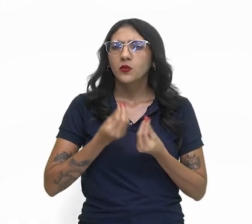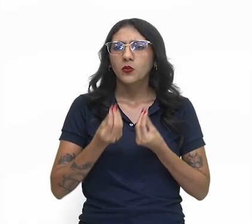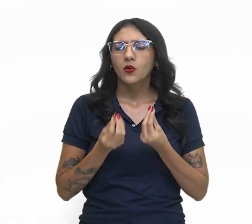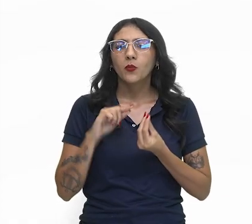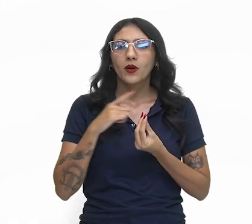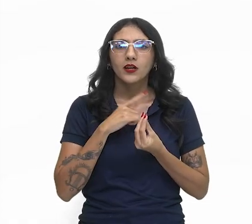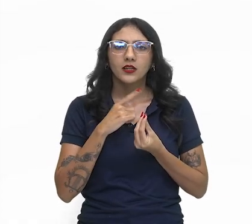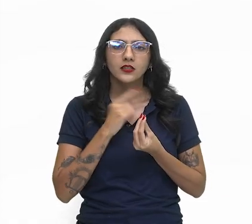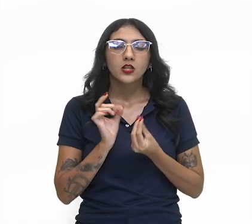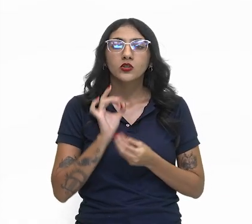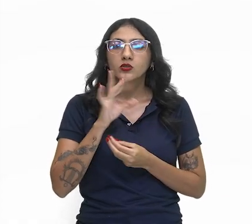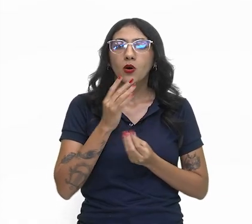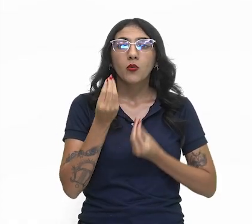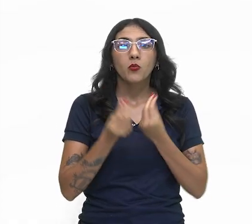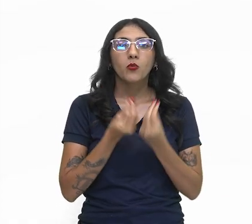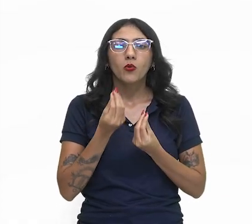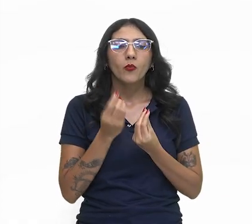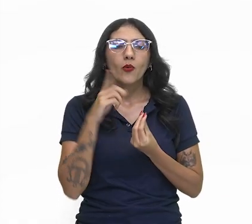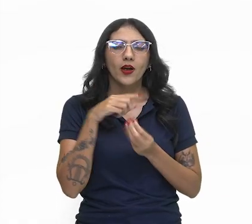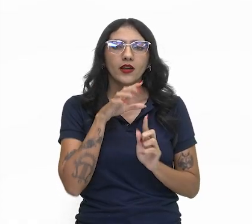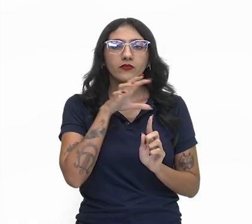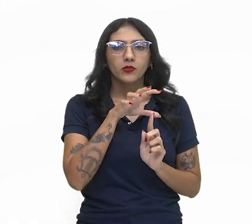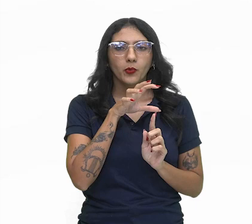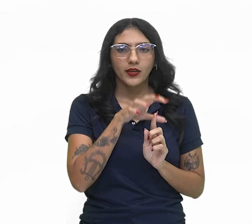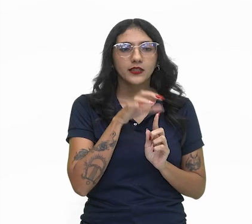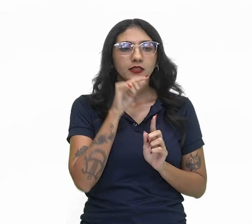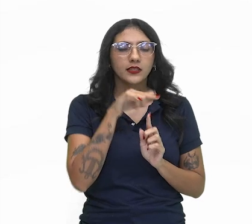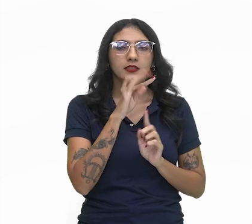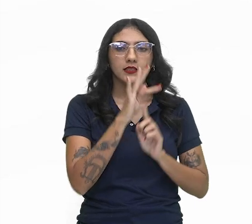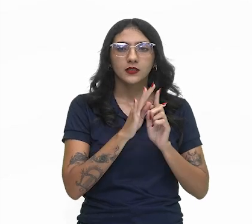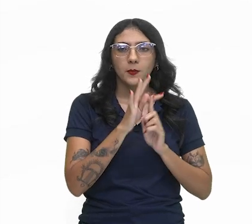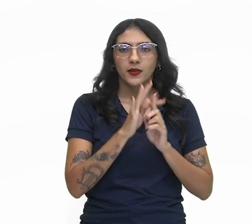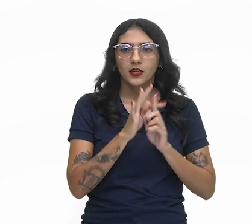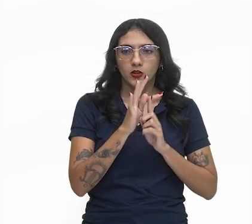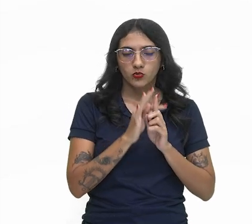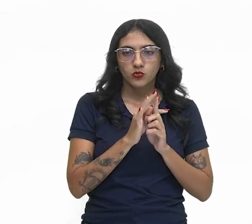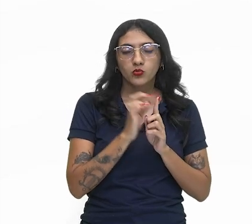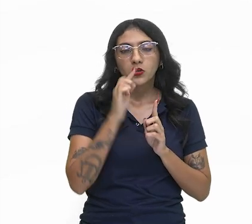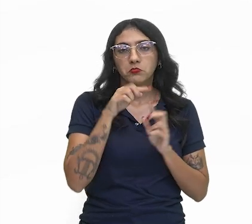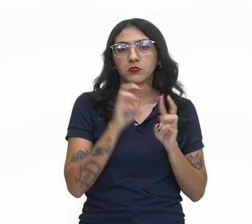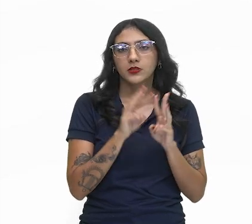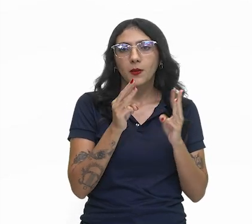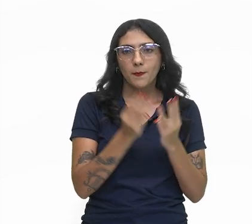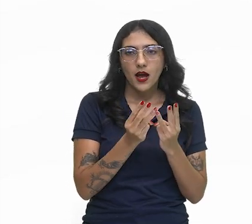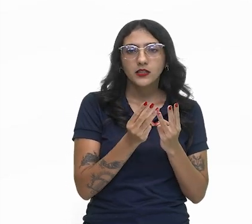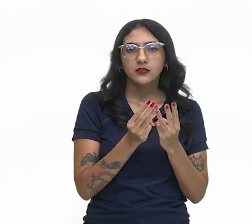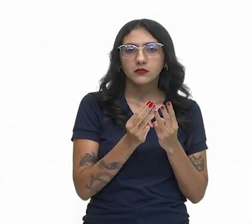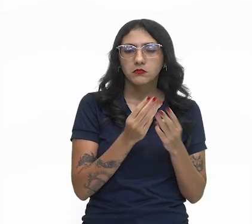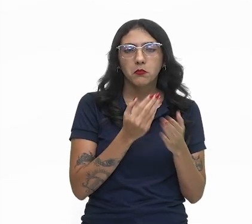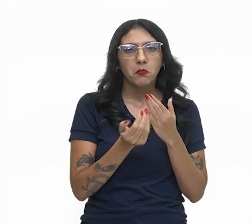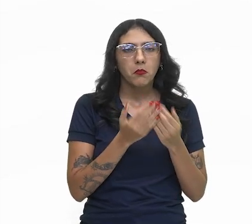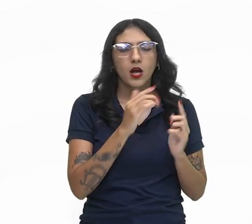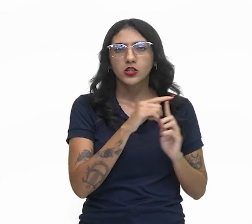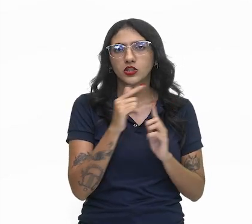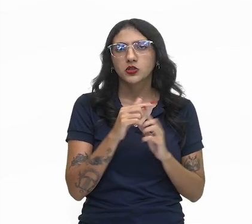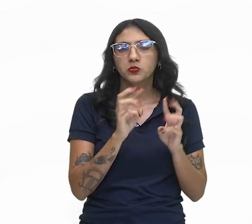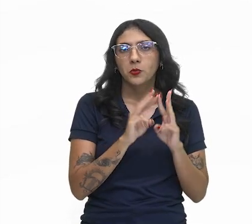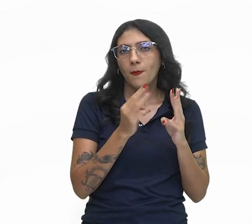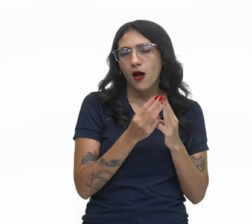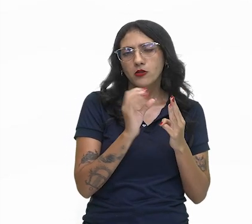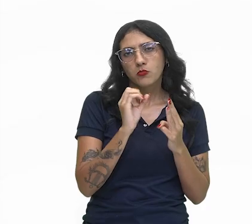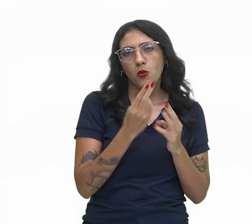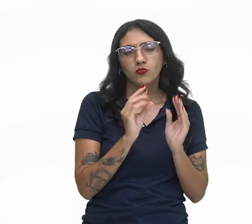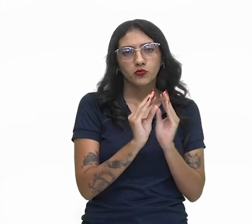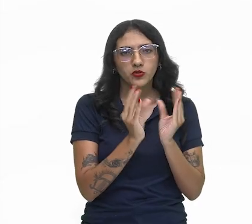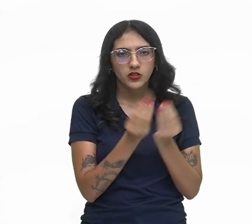seja, ela mede o efeito que a temperatura faz num determinado corpo, numa determinada substância. Então,